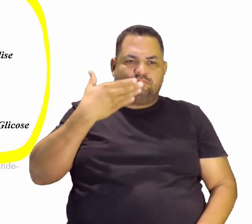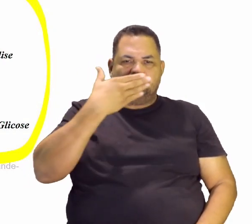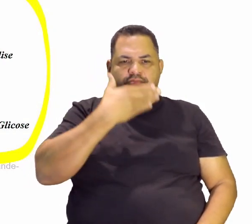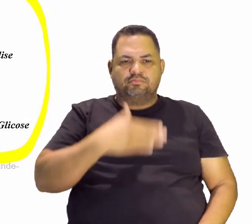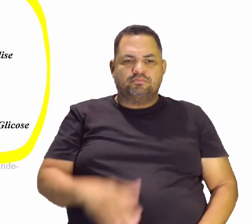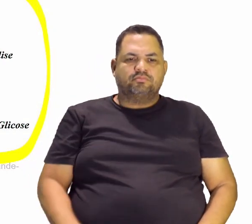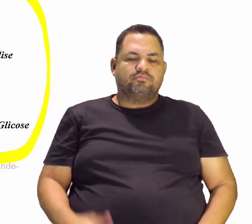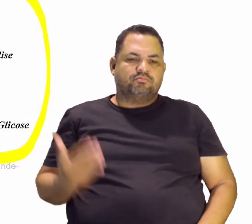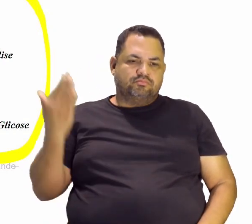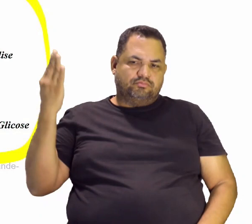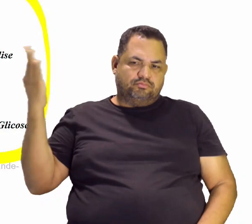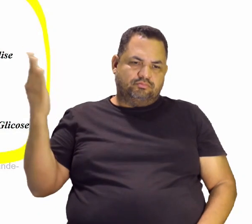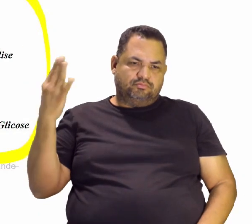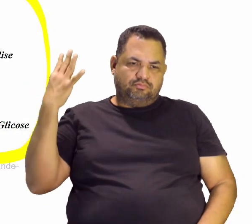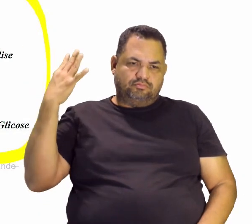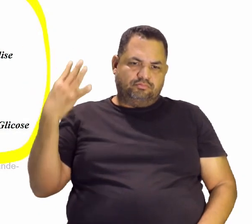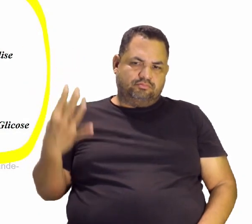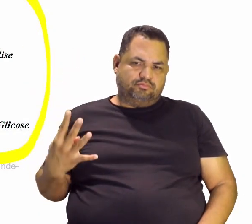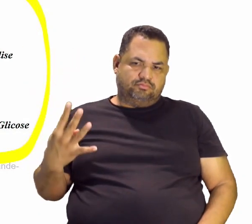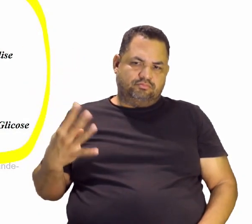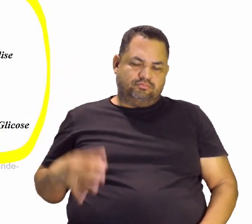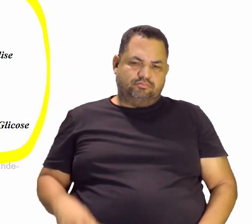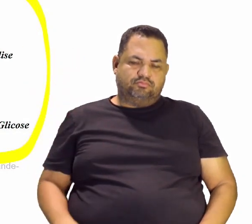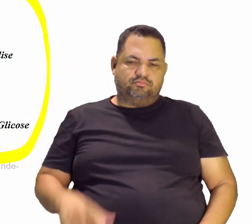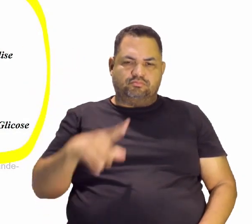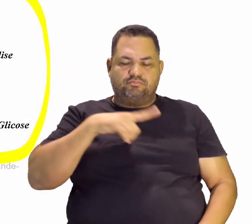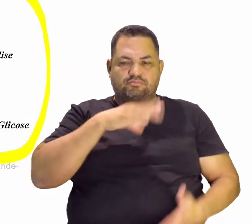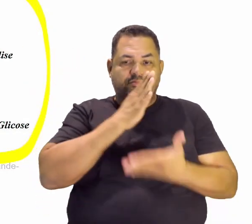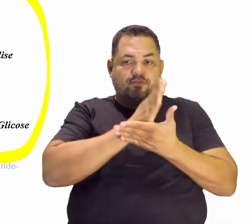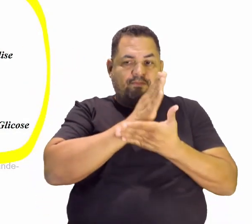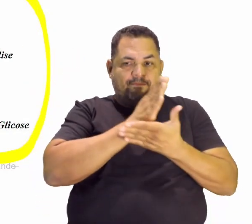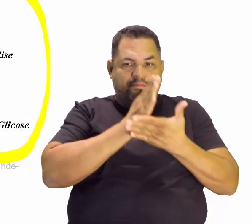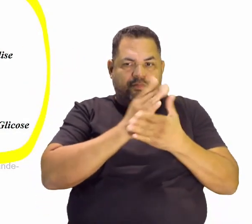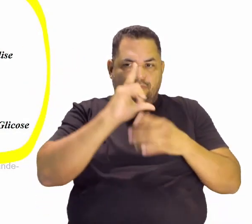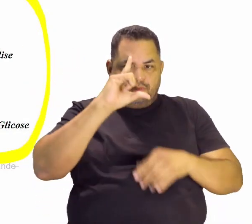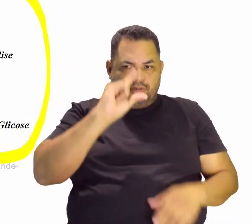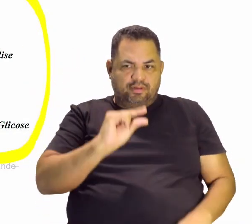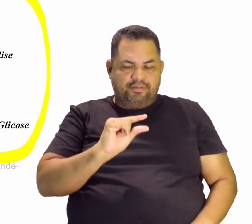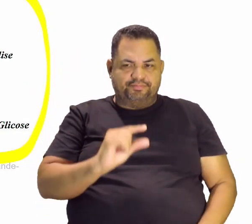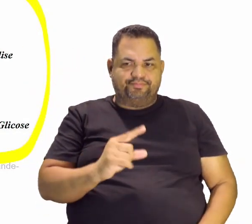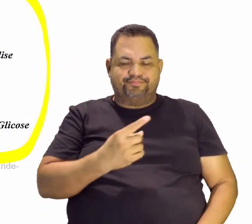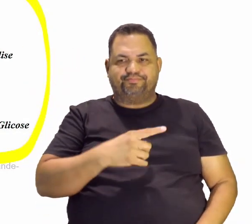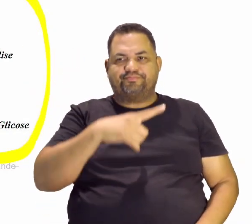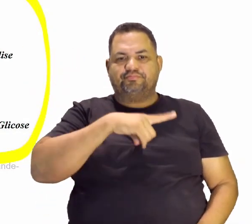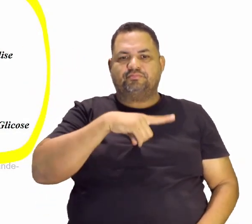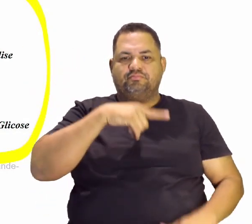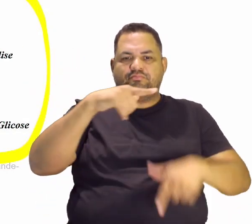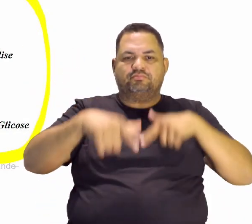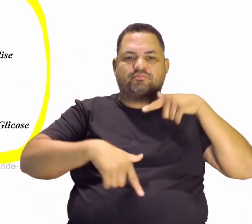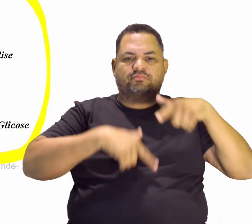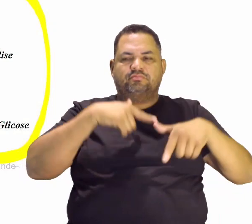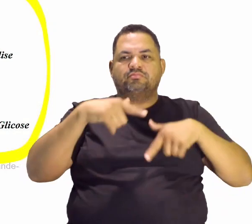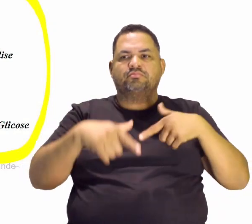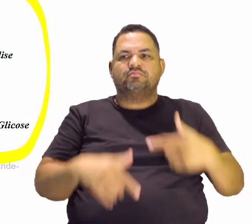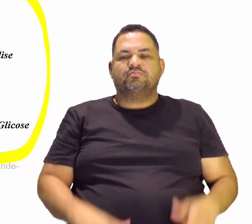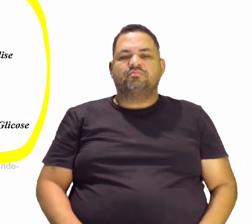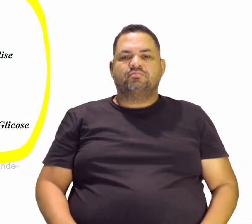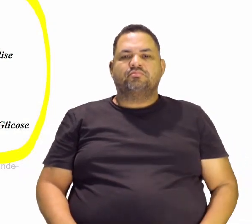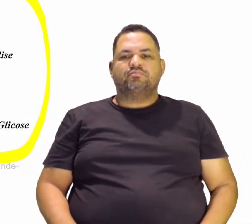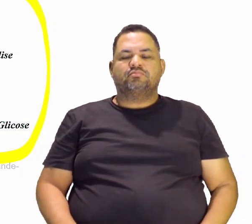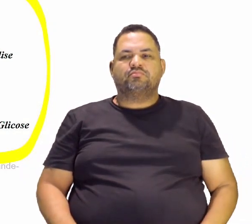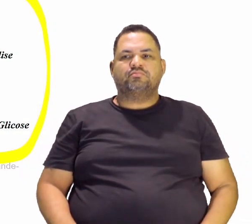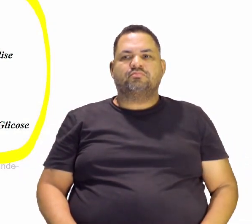glicogenólise, tá? E aí nós temos partículas menores aí, tá? Então, nós temos esse trabalho da glicose, né?